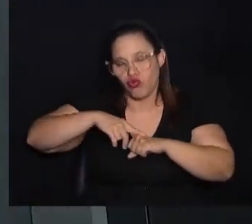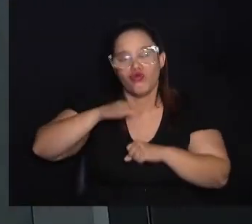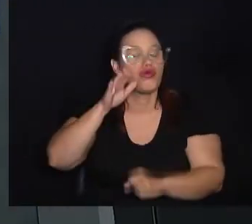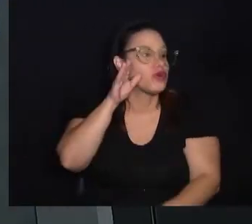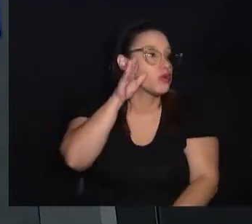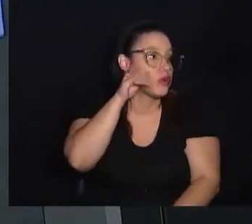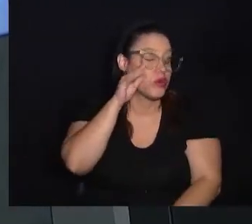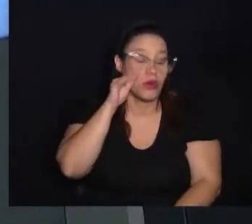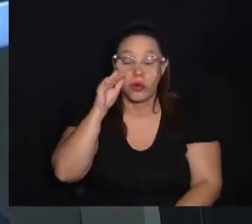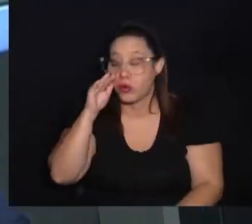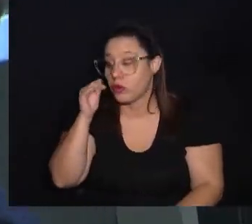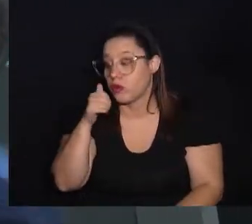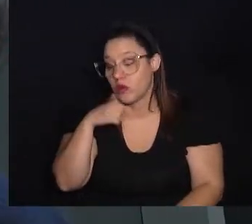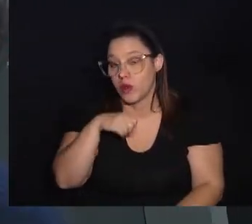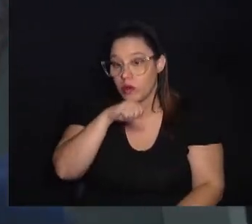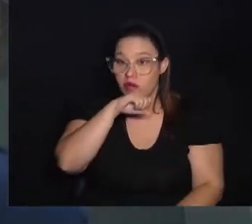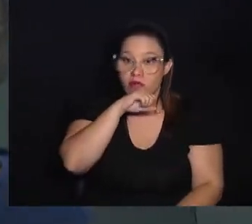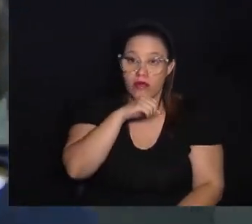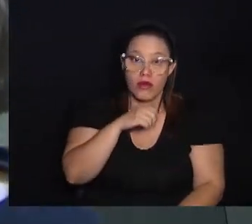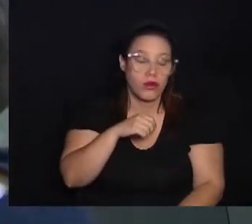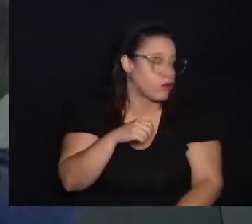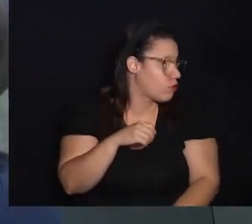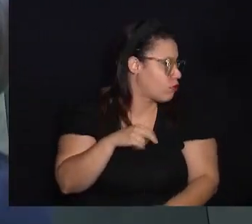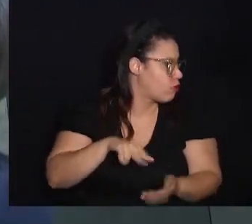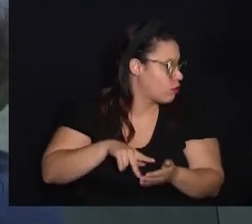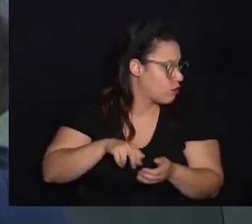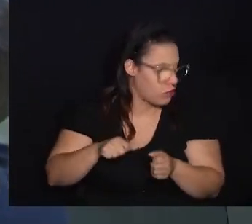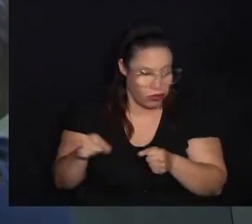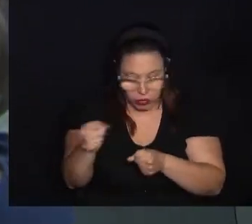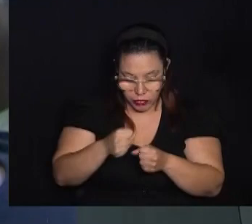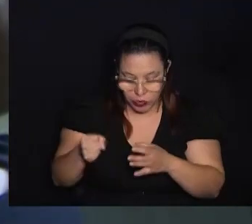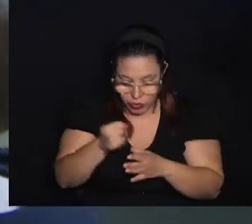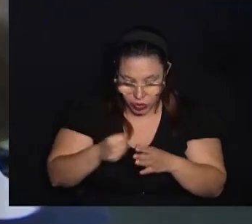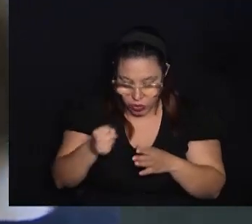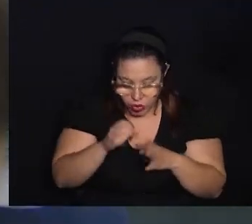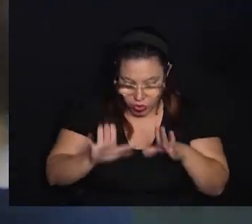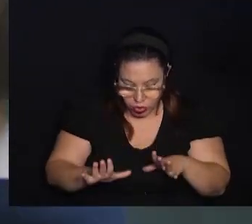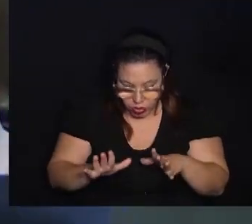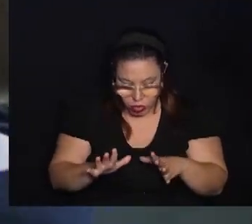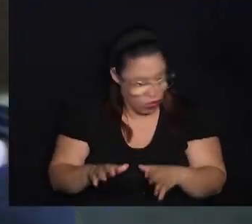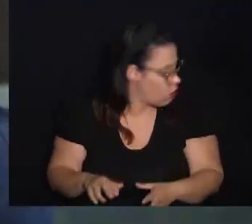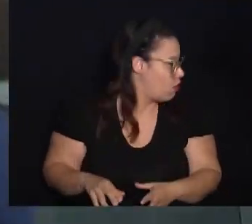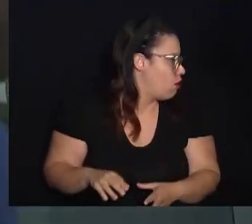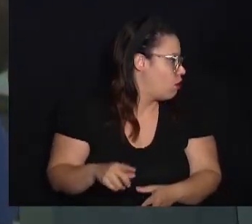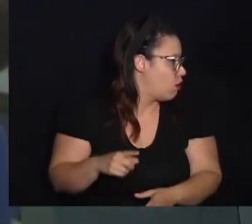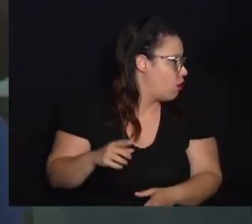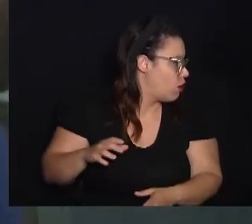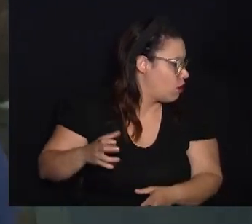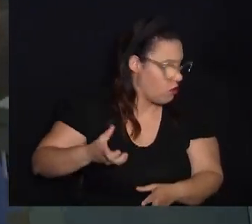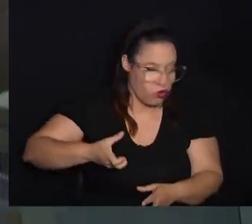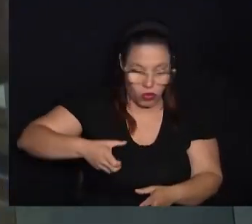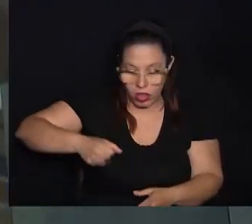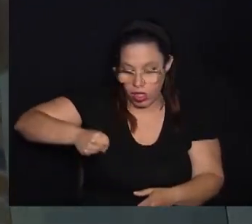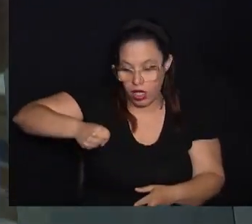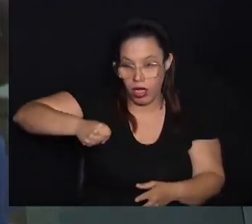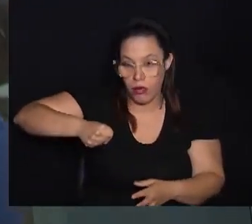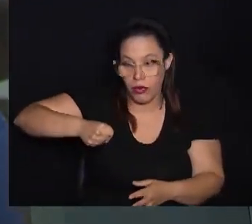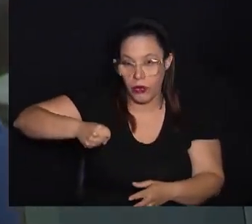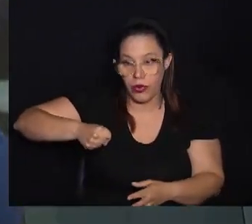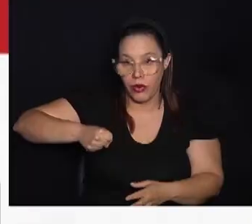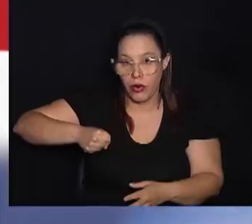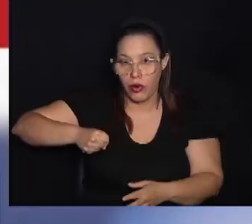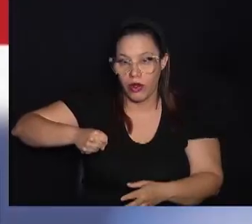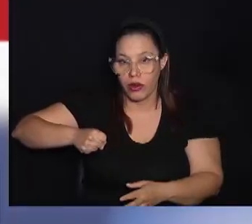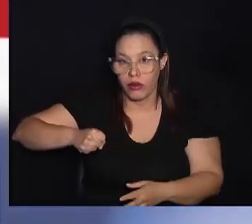com o pai, chega aqui, virei as costas, praticamente eu viro o cabo da panela para cá, porque não corre o risco da